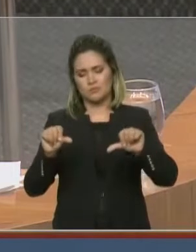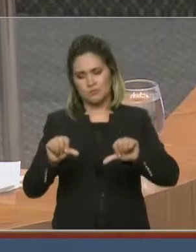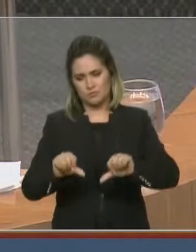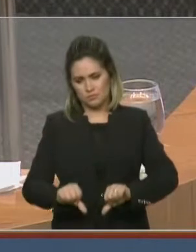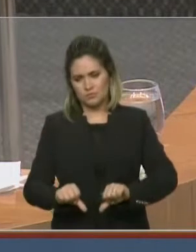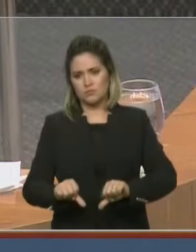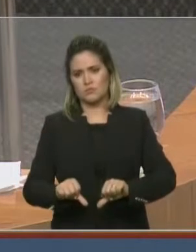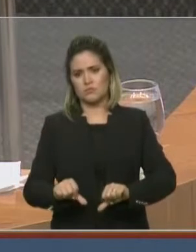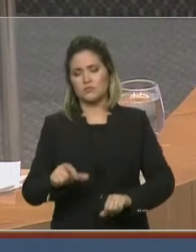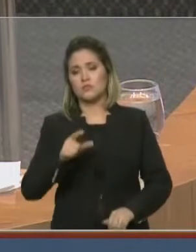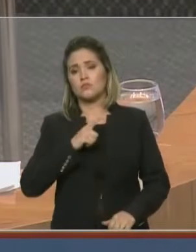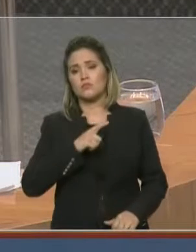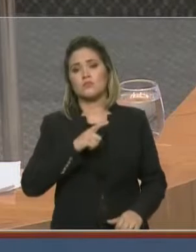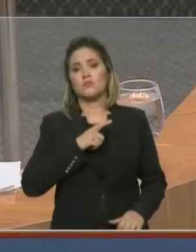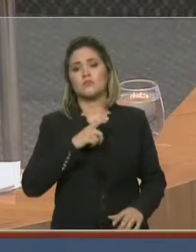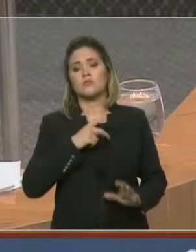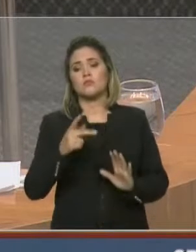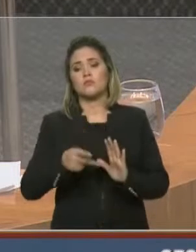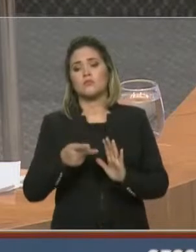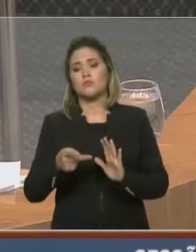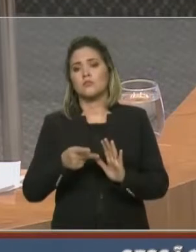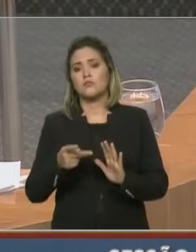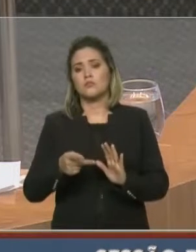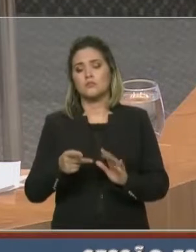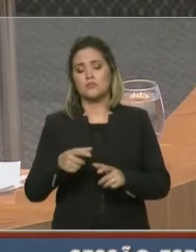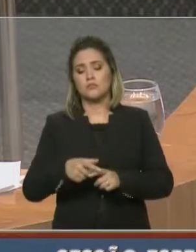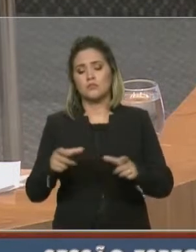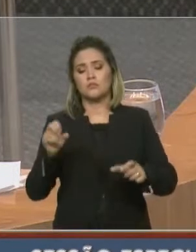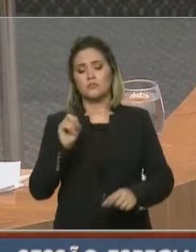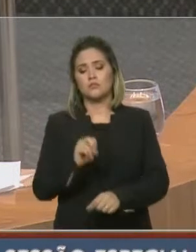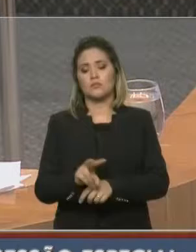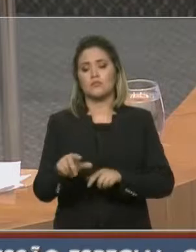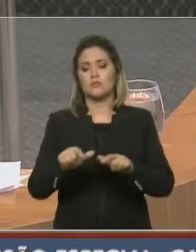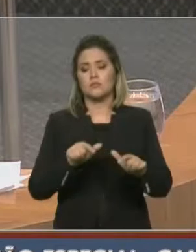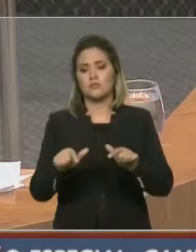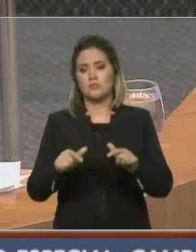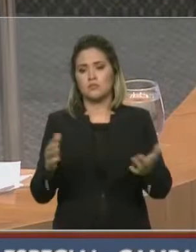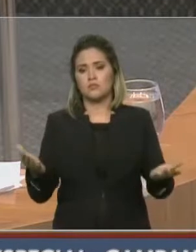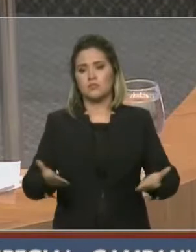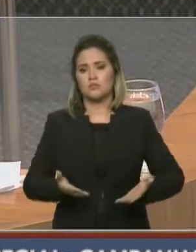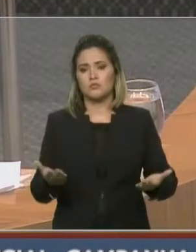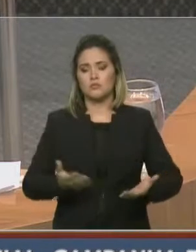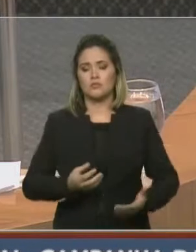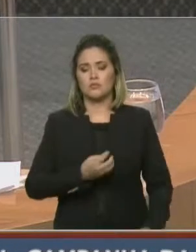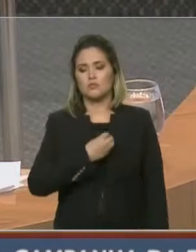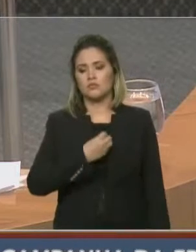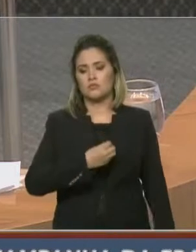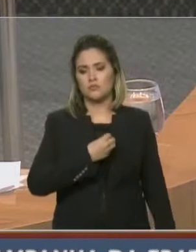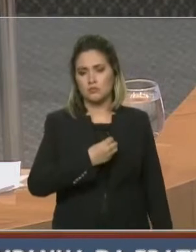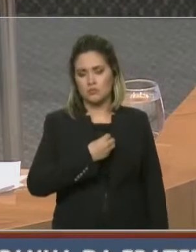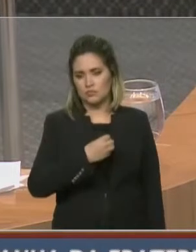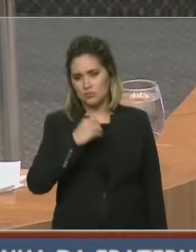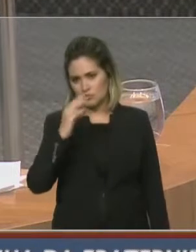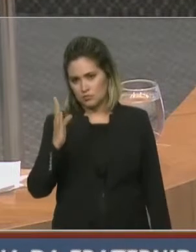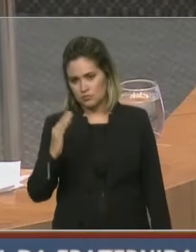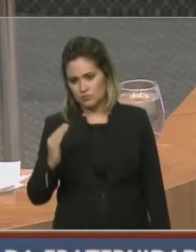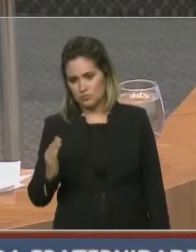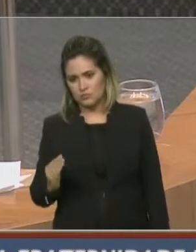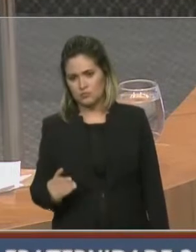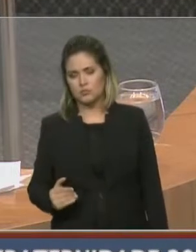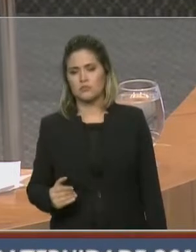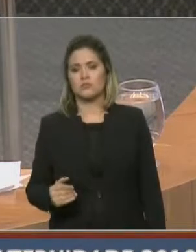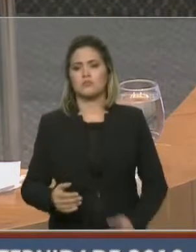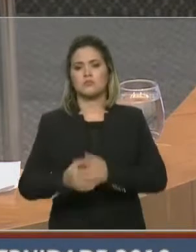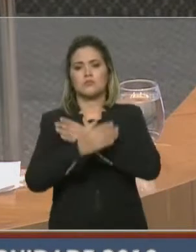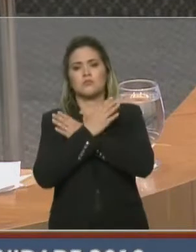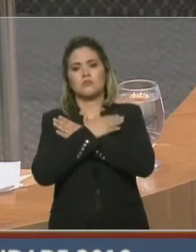promessa de gerar emprego que nós vivenciamos hoje, o Brasil com aumento de desemprego, chegando a